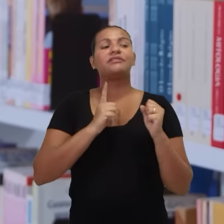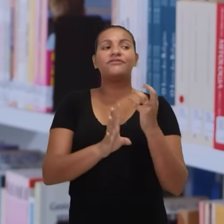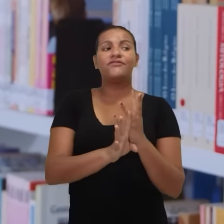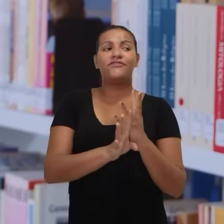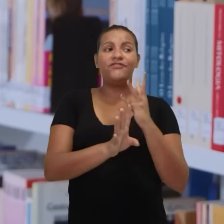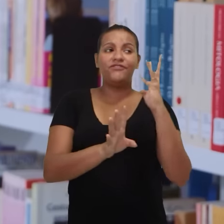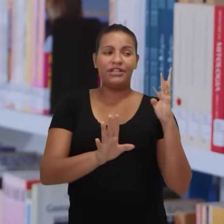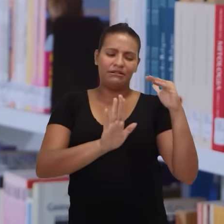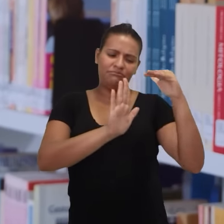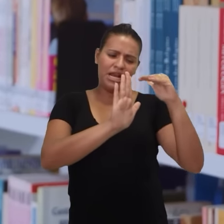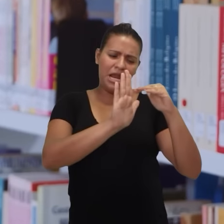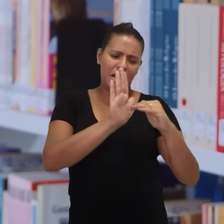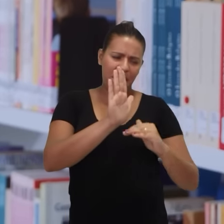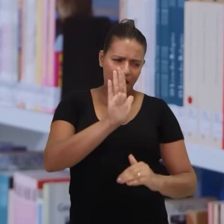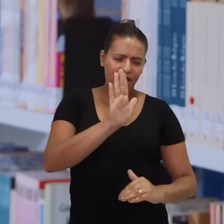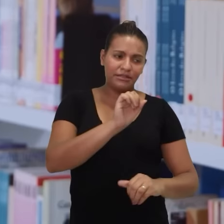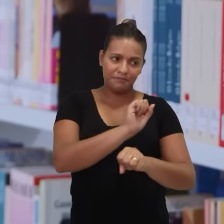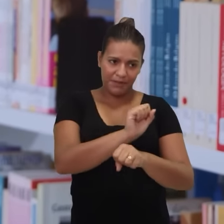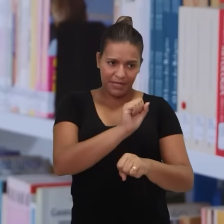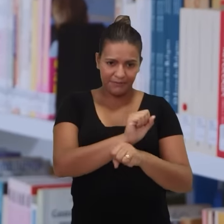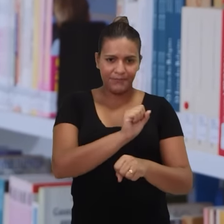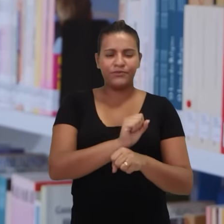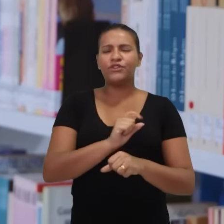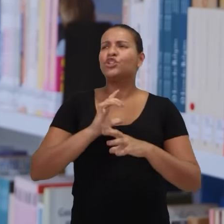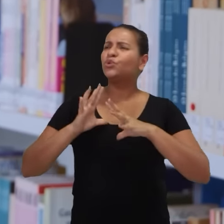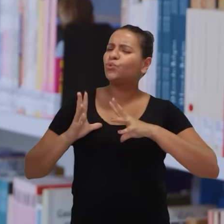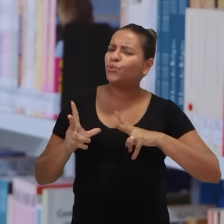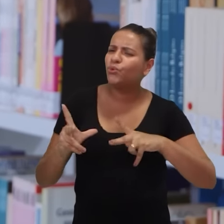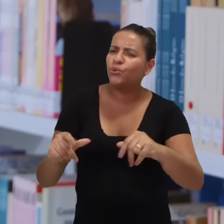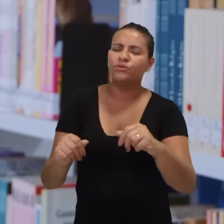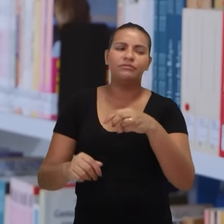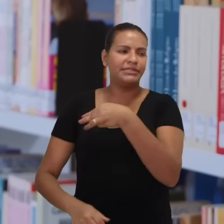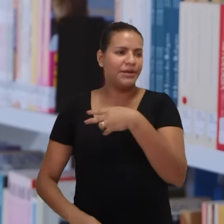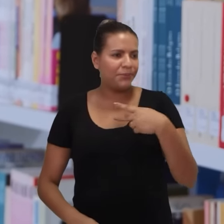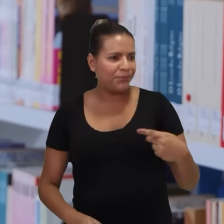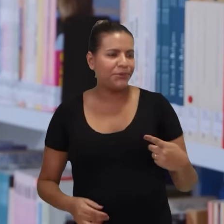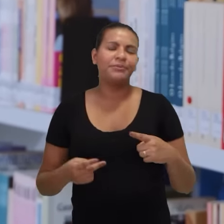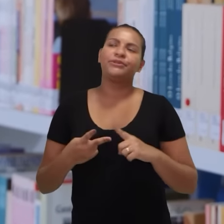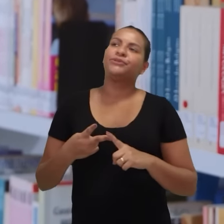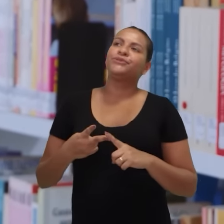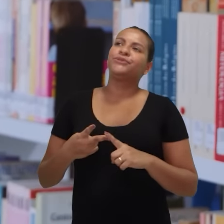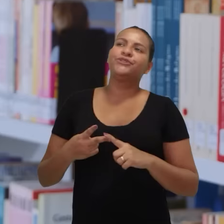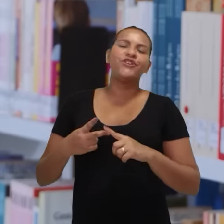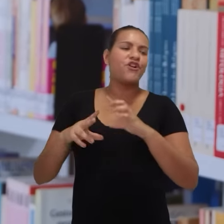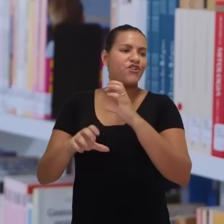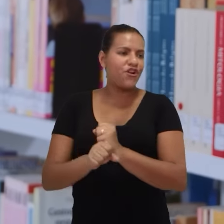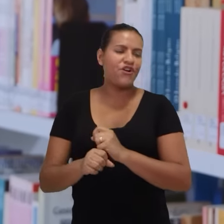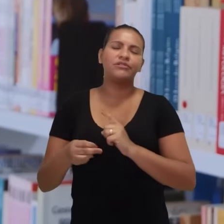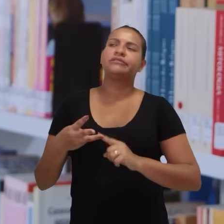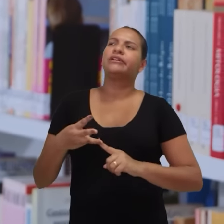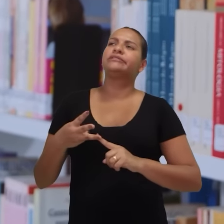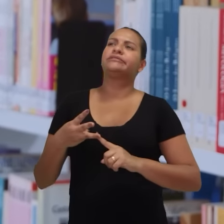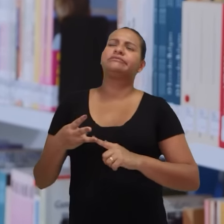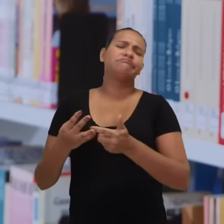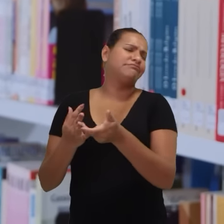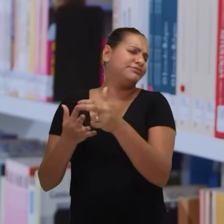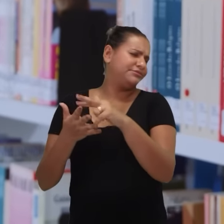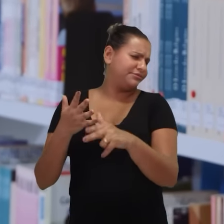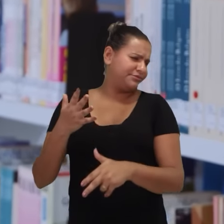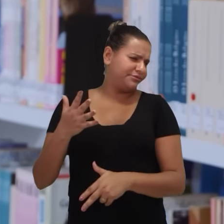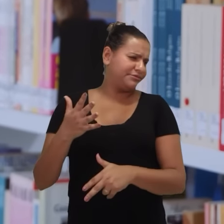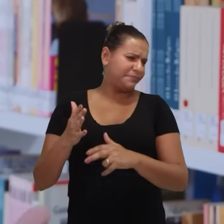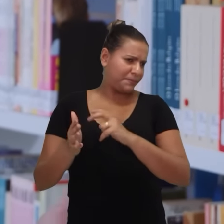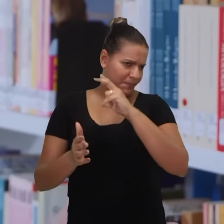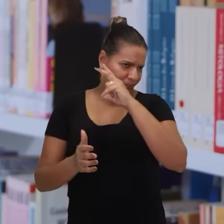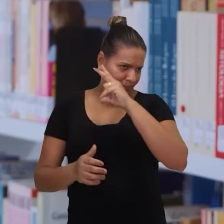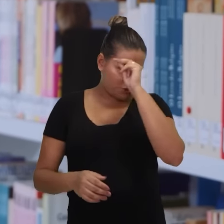cidade e todos os órgãos de controle, Tribunal de Contas, Ministério Público, a Câmara de Vereadores, pudessem saber como andava a